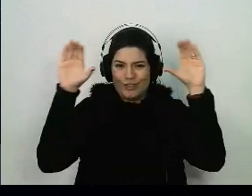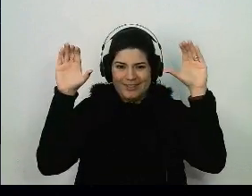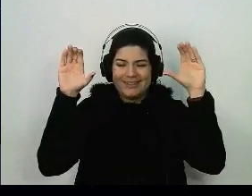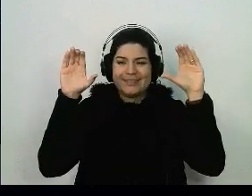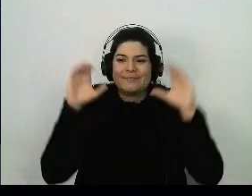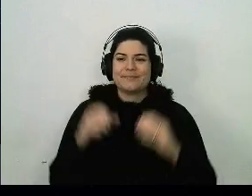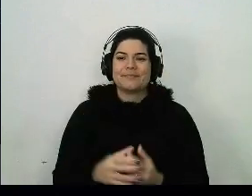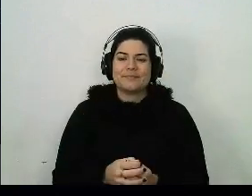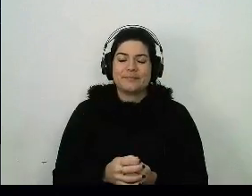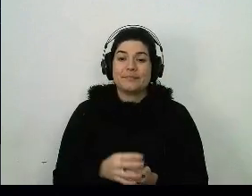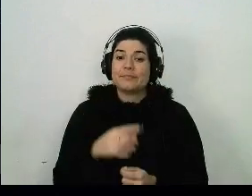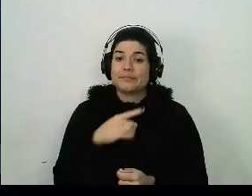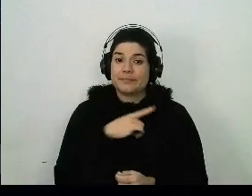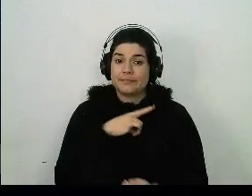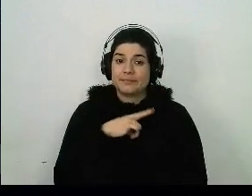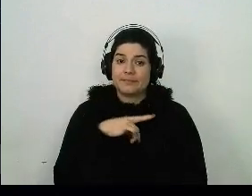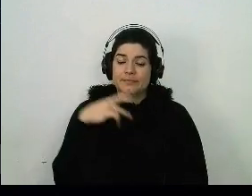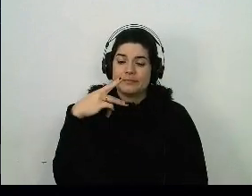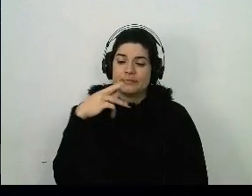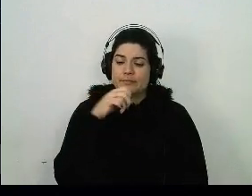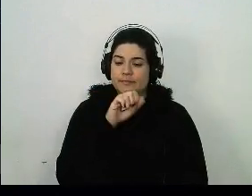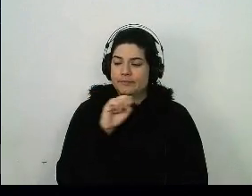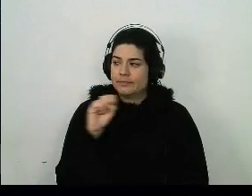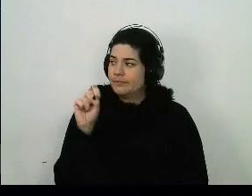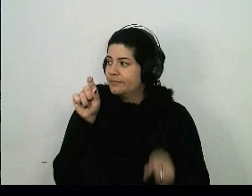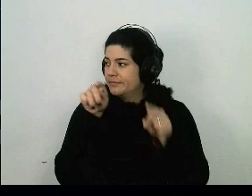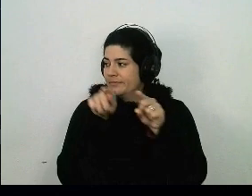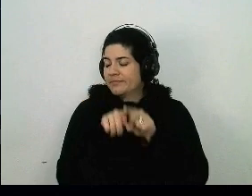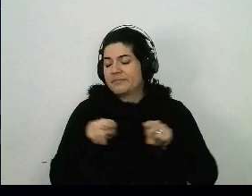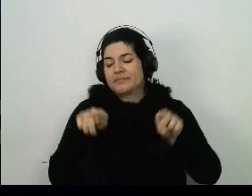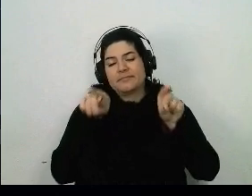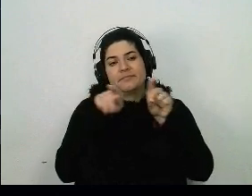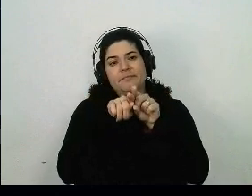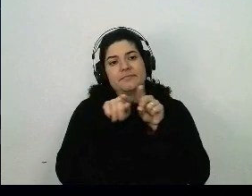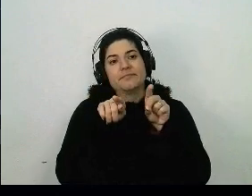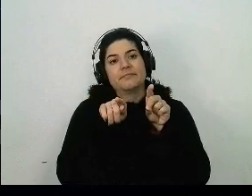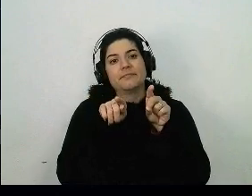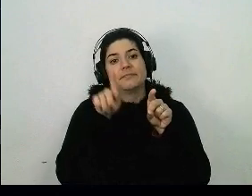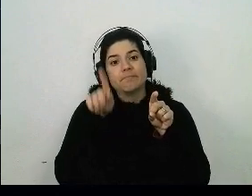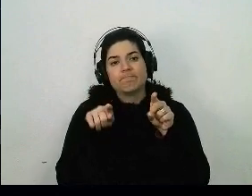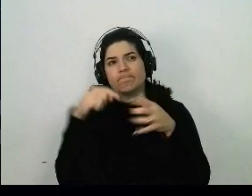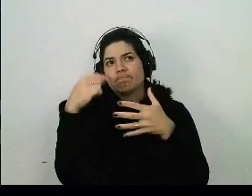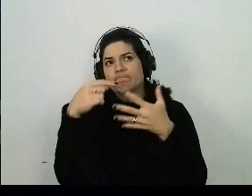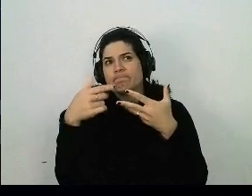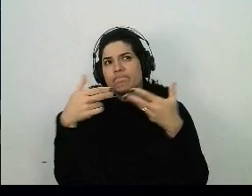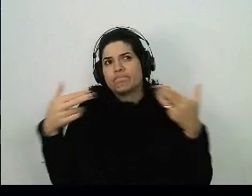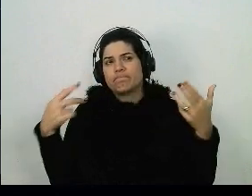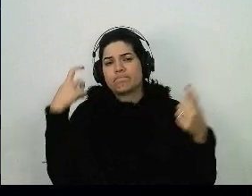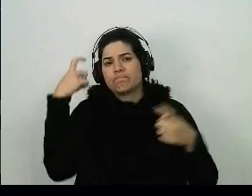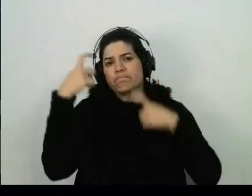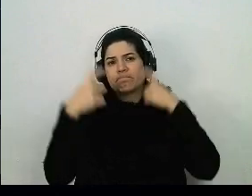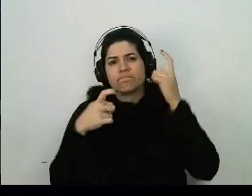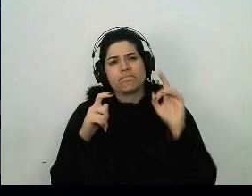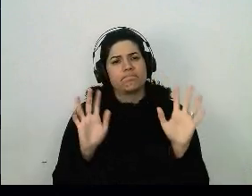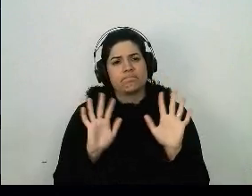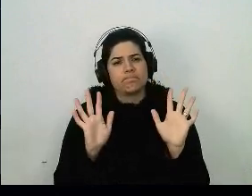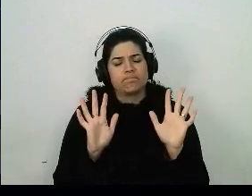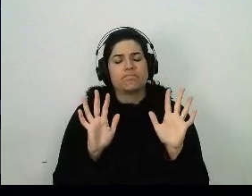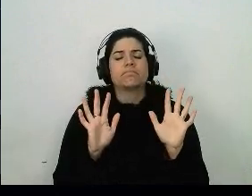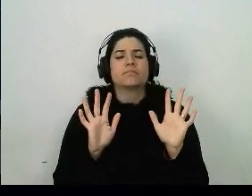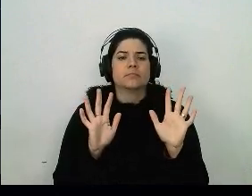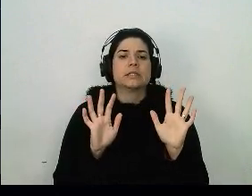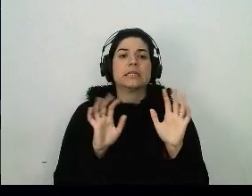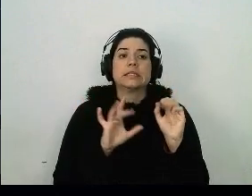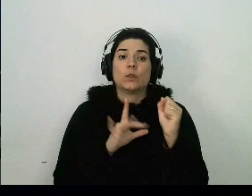Temos o PaaS também, onde a gente deixa de se preocupar com questões de servidor, questão de segurança, e a gente começa